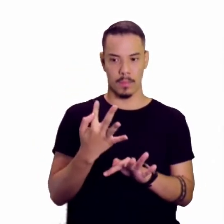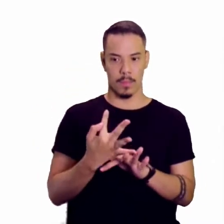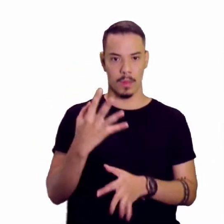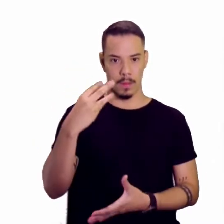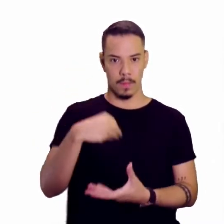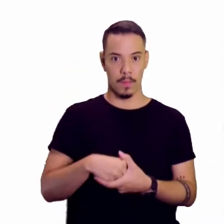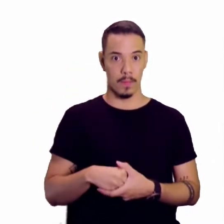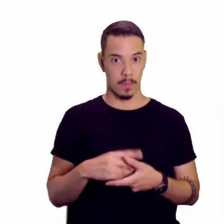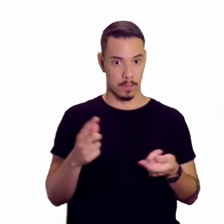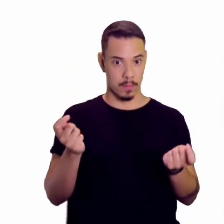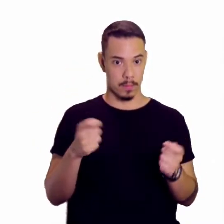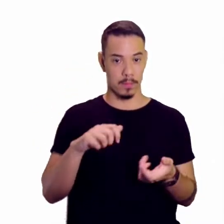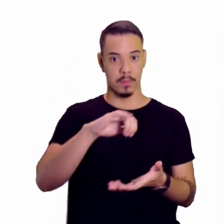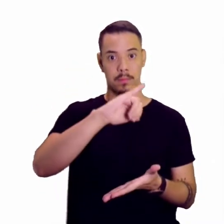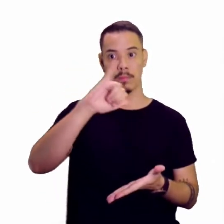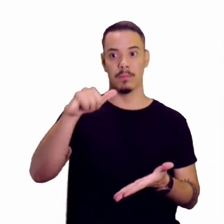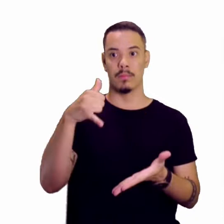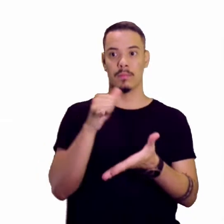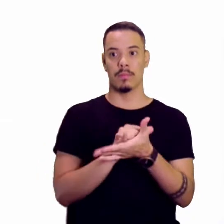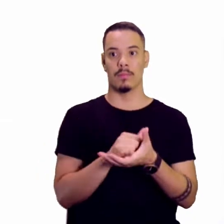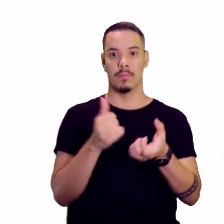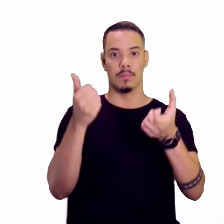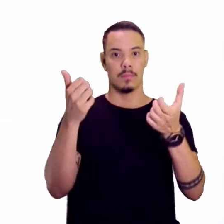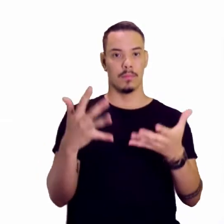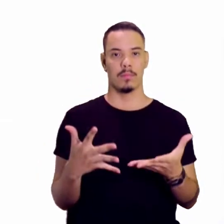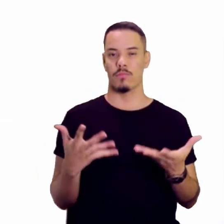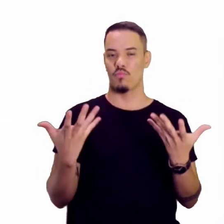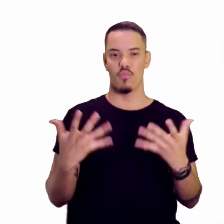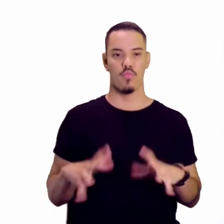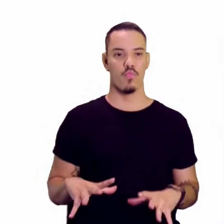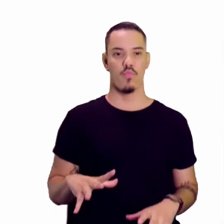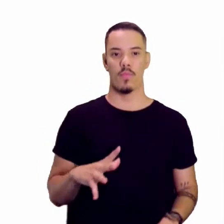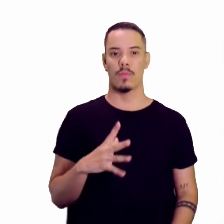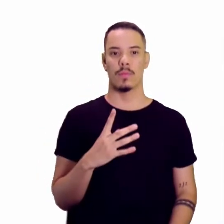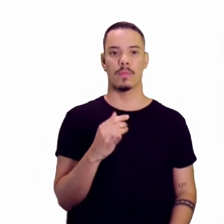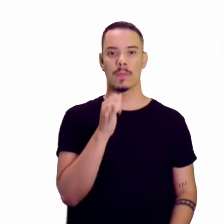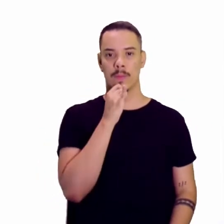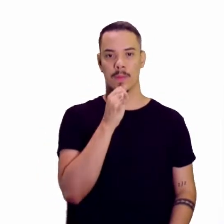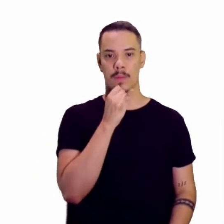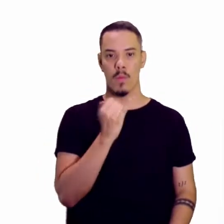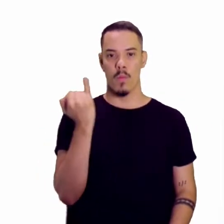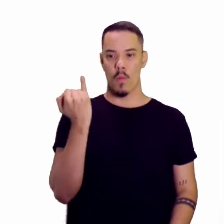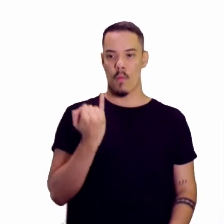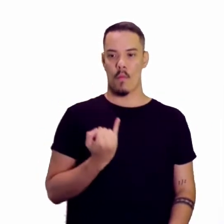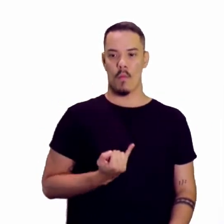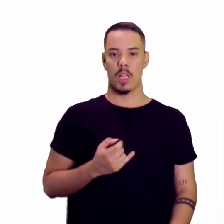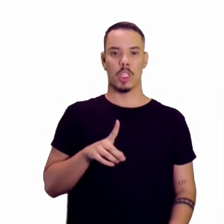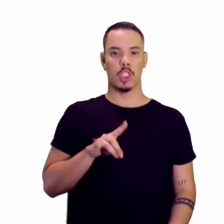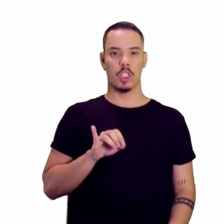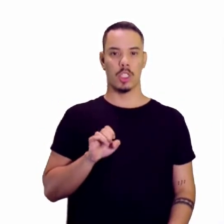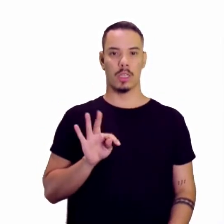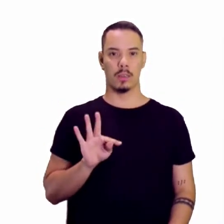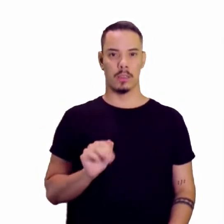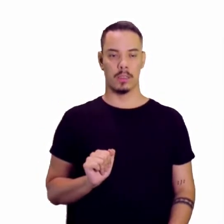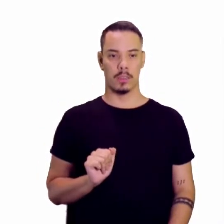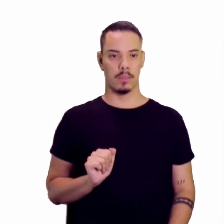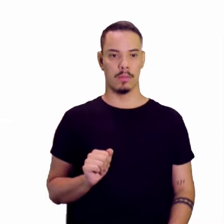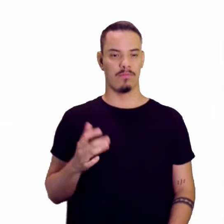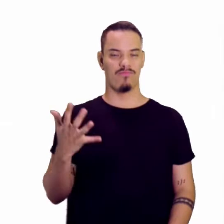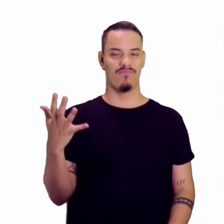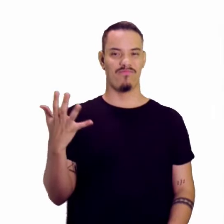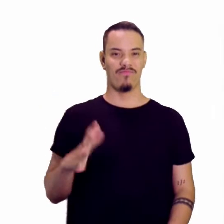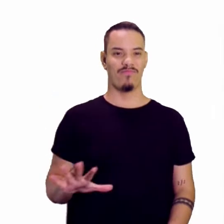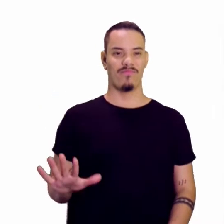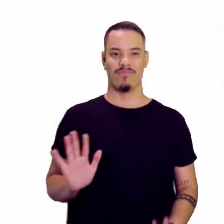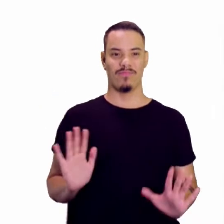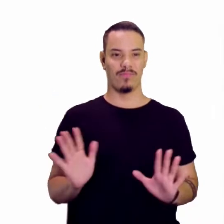correta? Justifique a sua resposta. Em vez dele fazer dieta, resolveu mudar de planeta? Tá tá certo, né, Décio? Justamente. Olha ali, pessoal, ele pegou